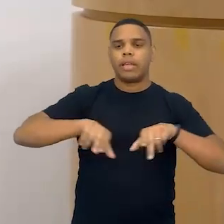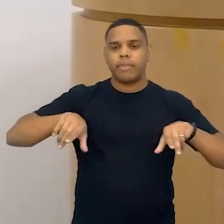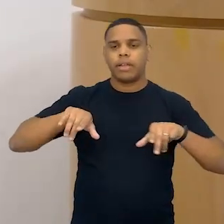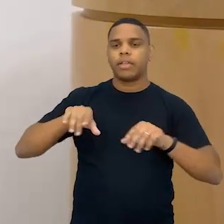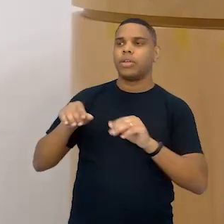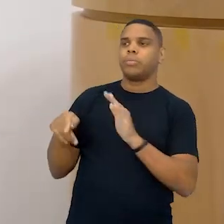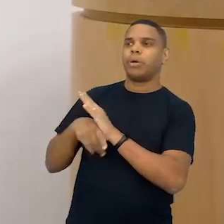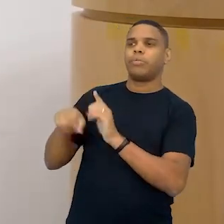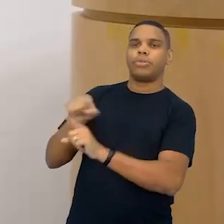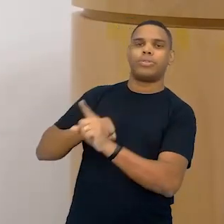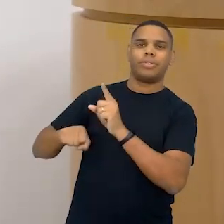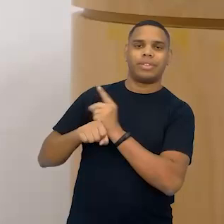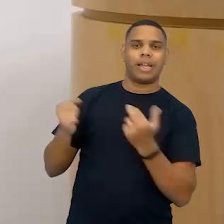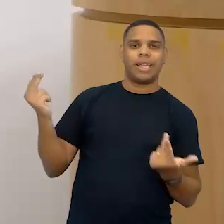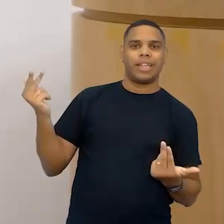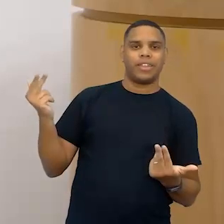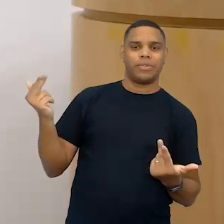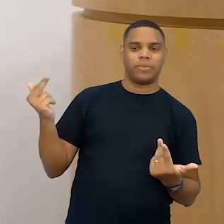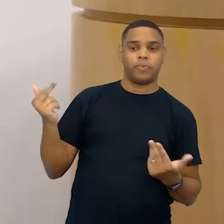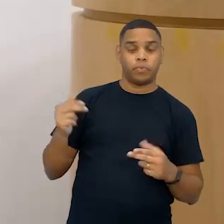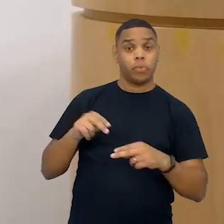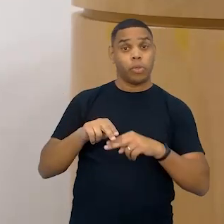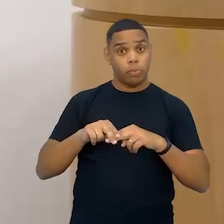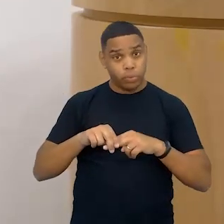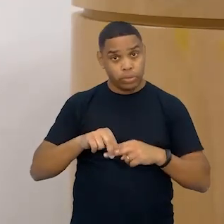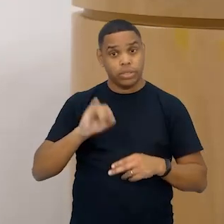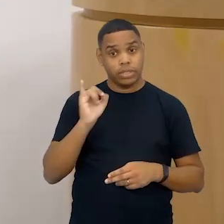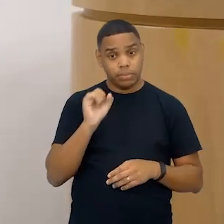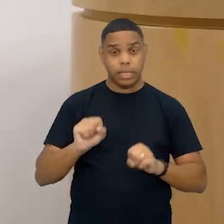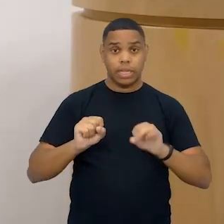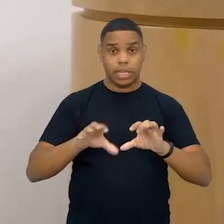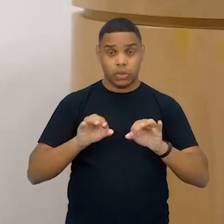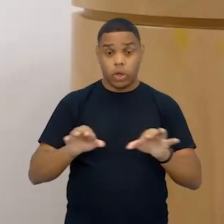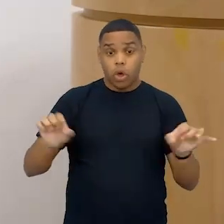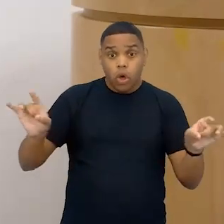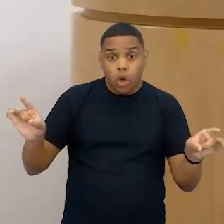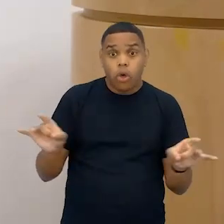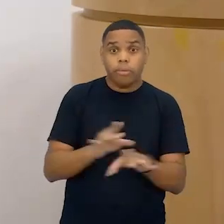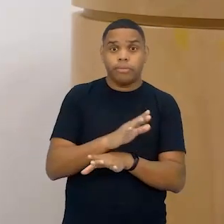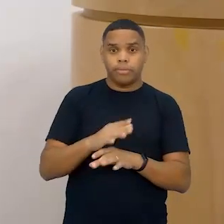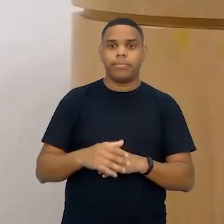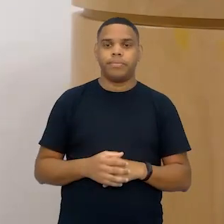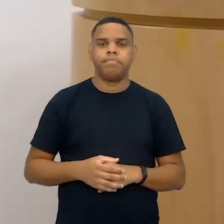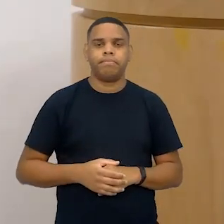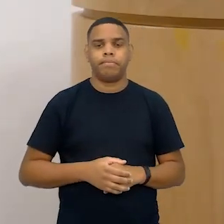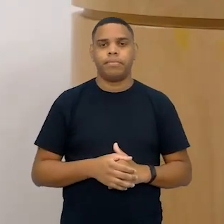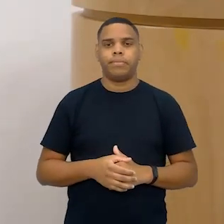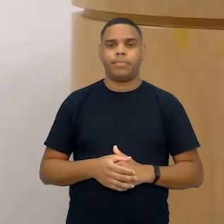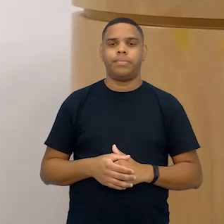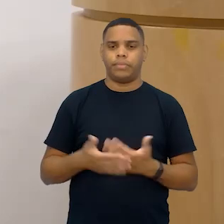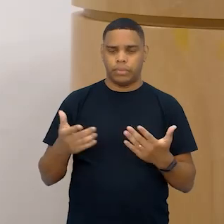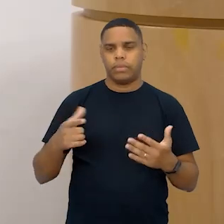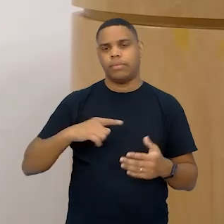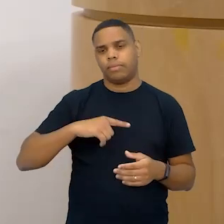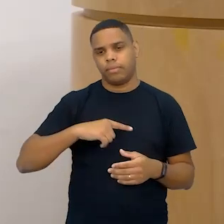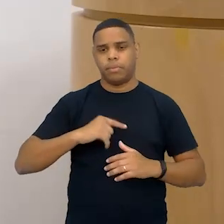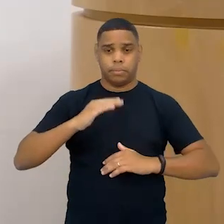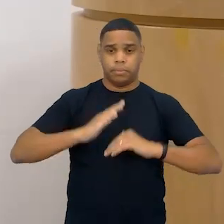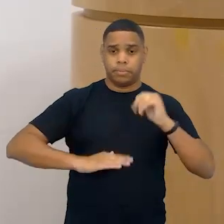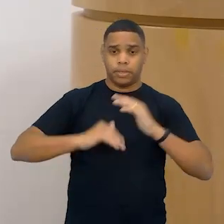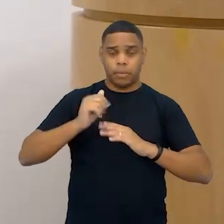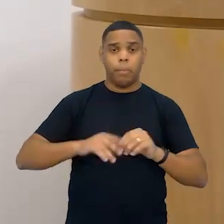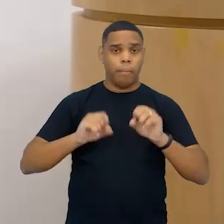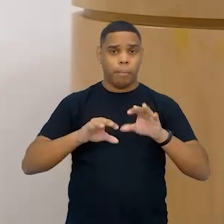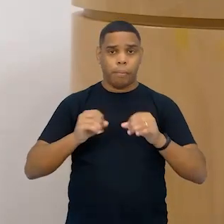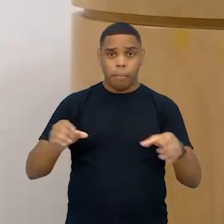da nossa sociedade. Por isso que é tão importante a educação integral. Claro, a gente tem aí uma das formas práticas da